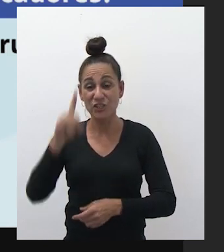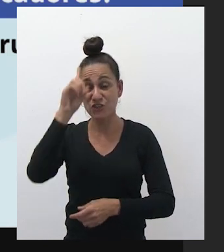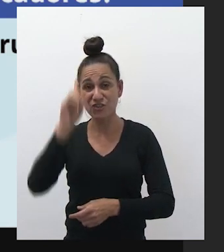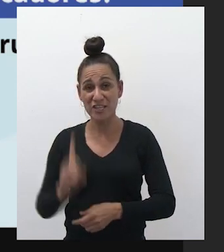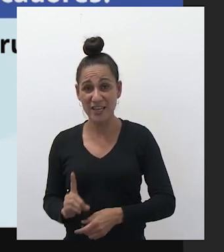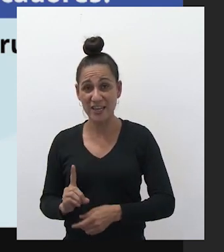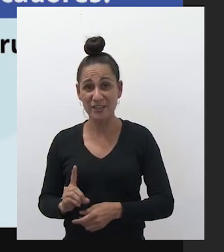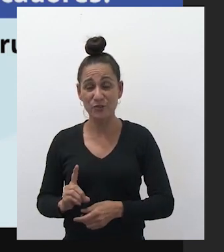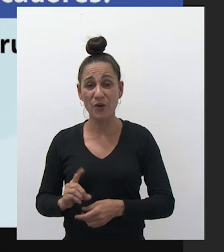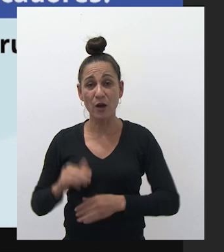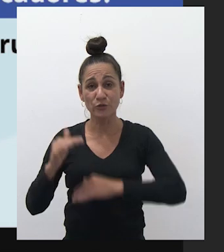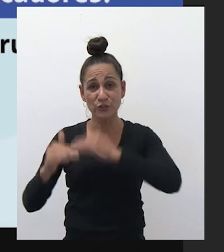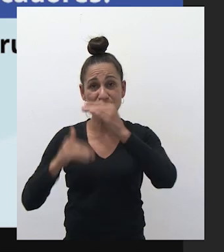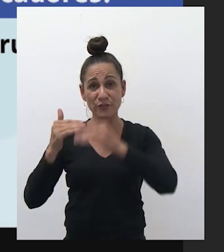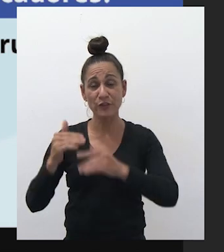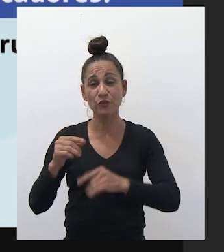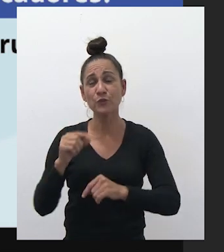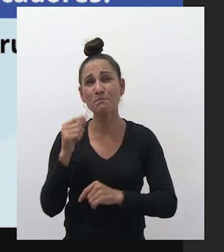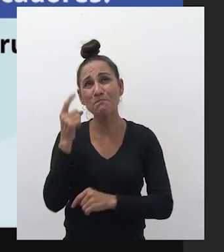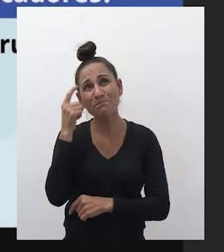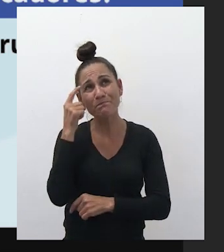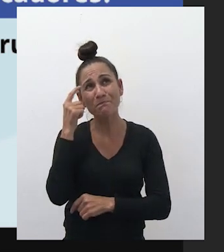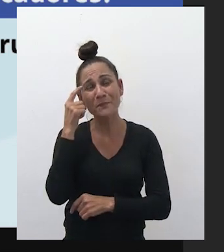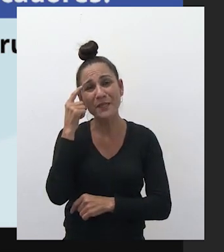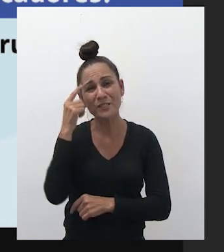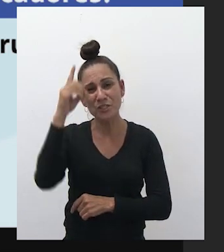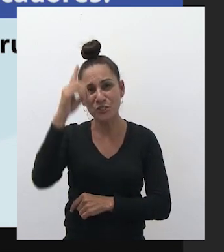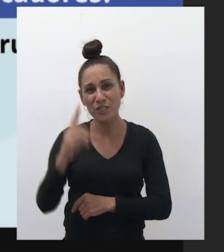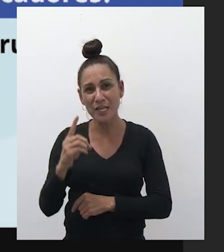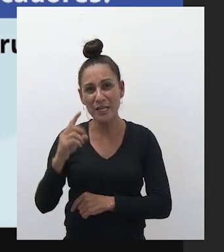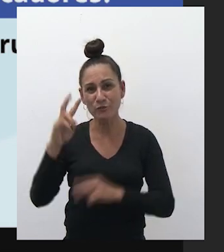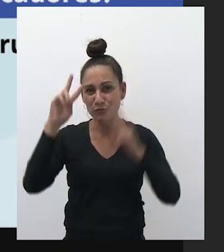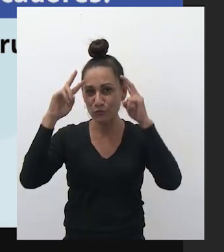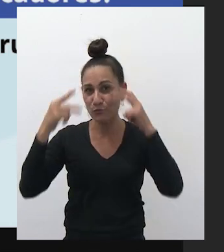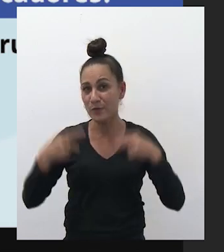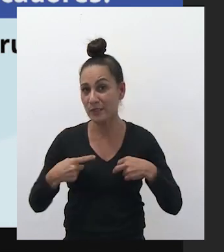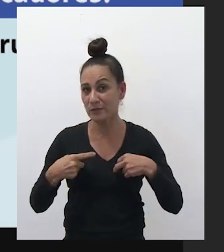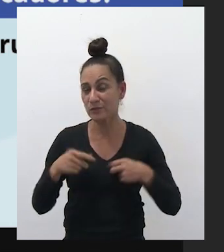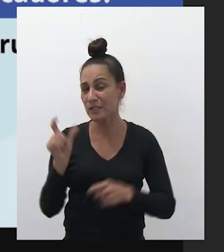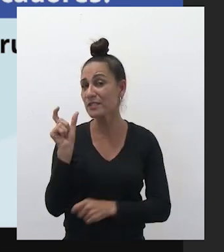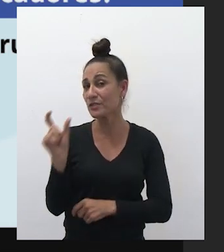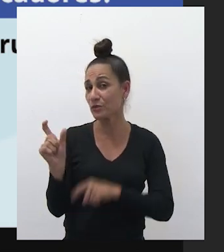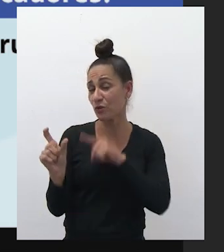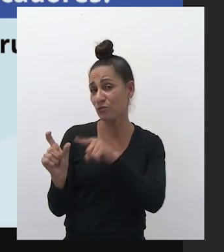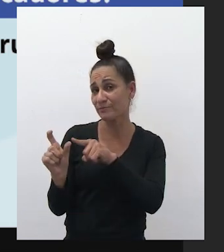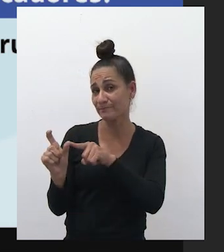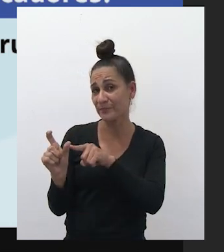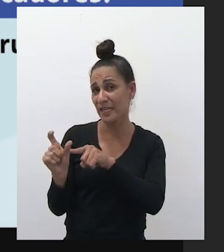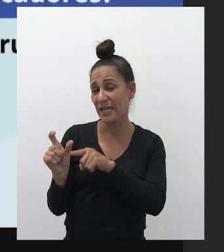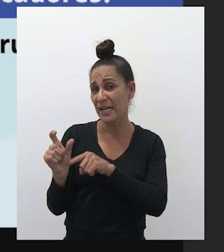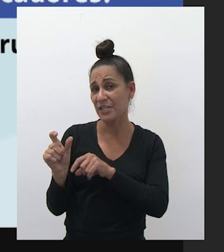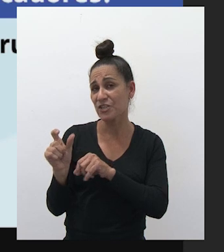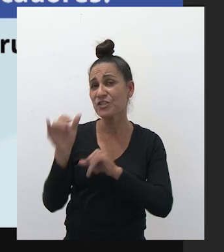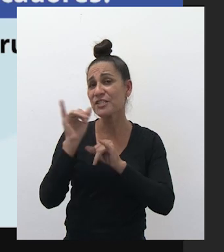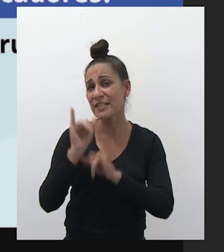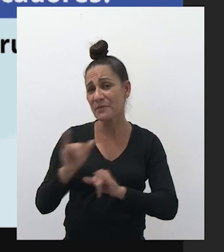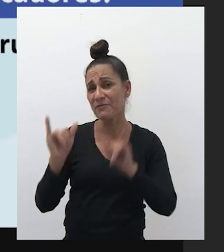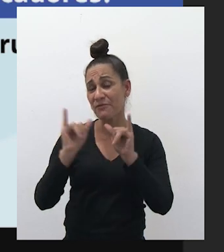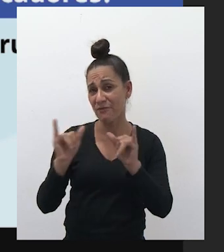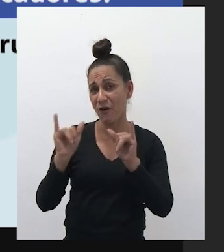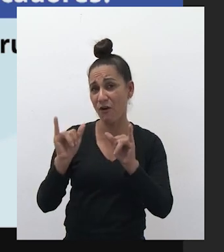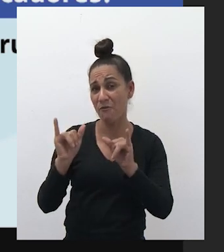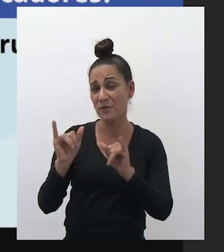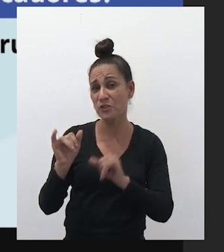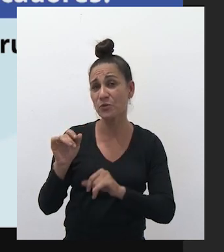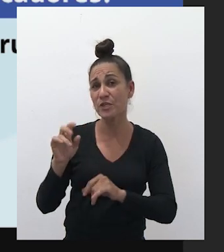pensa em direitos humanos, esse não é o primeiro nome que nos vem à mente. A gente fala em direitos humanos, tem um apelo